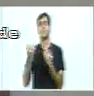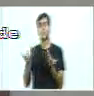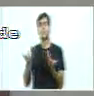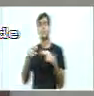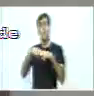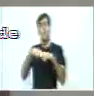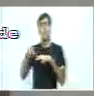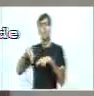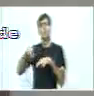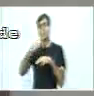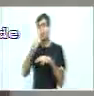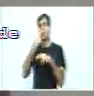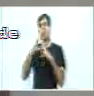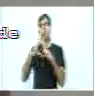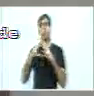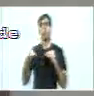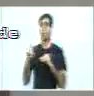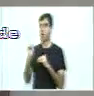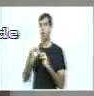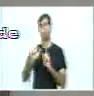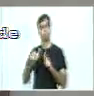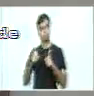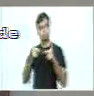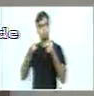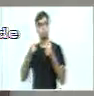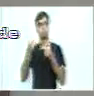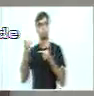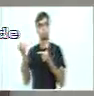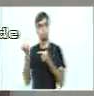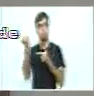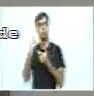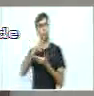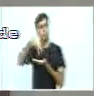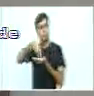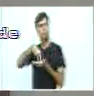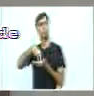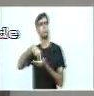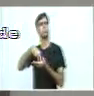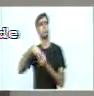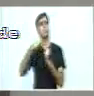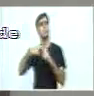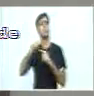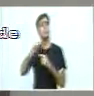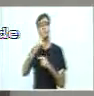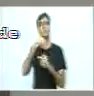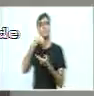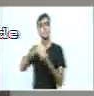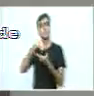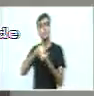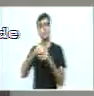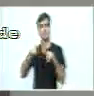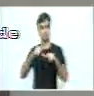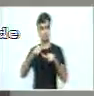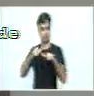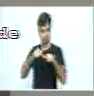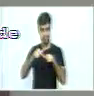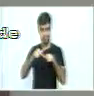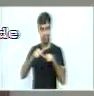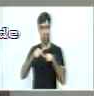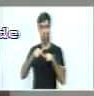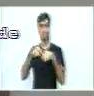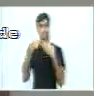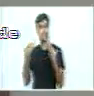se esmureçam, como aqui colocaram, até mesmo porque é na ausência do serviço que